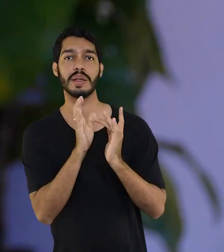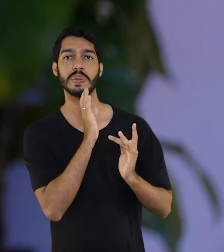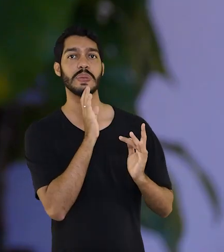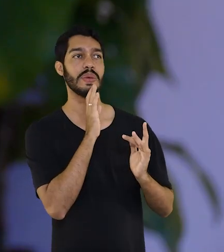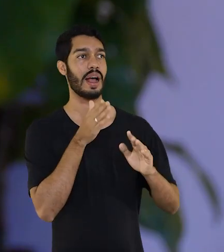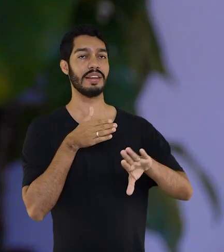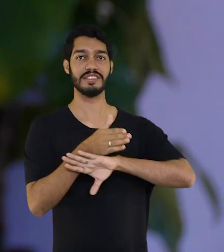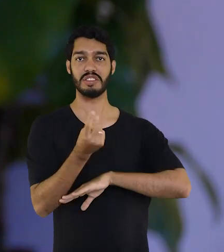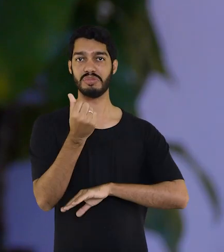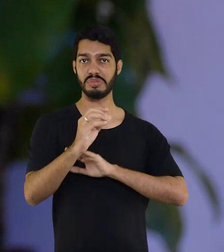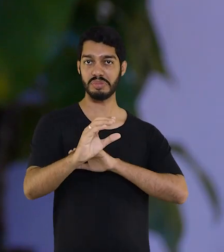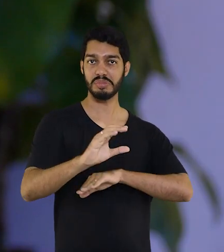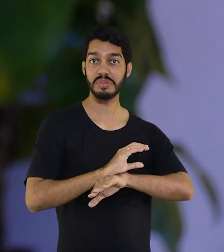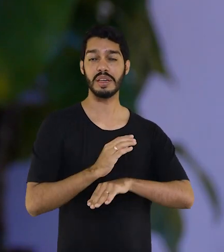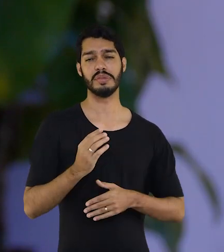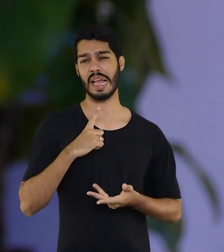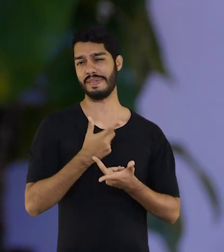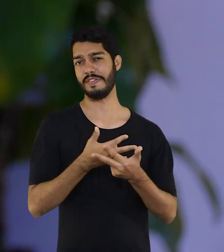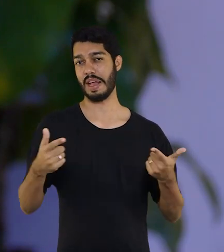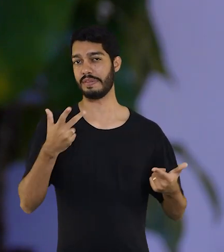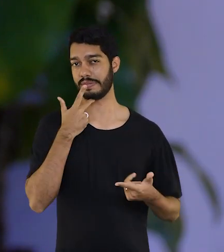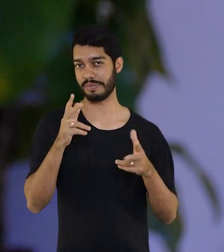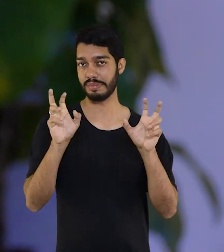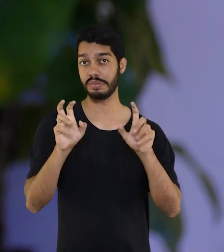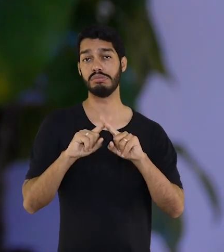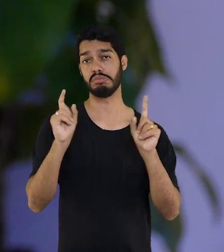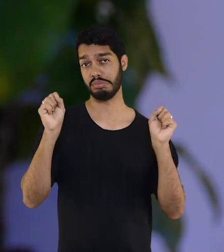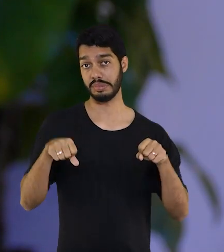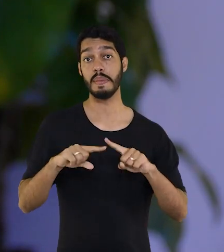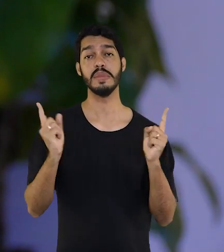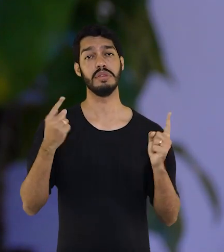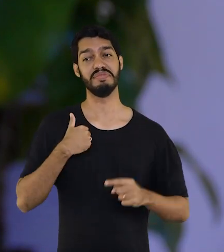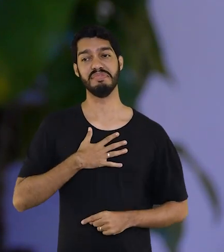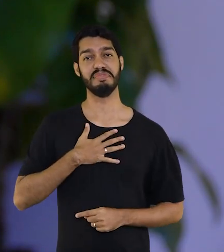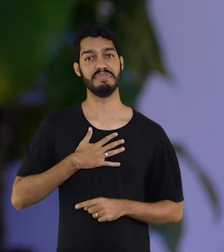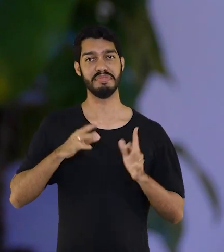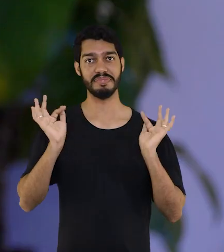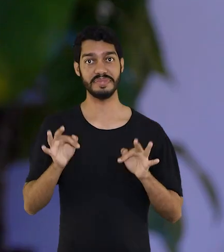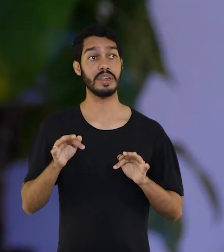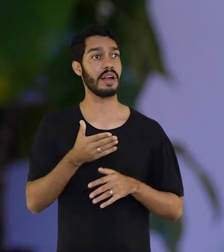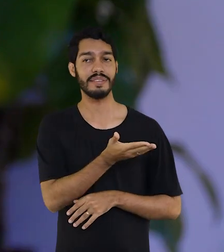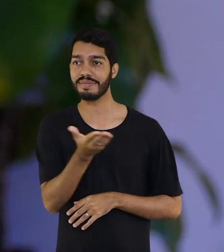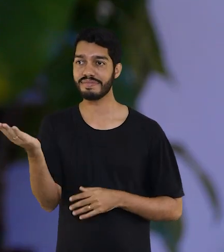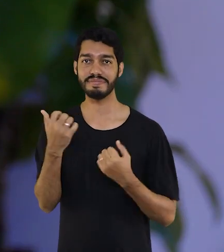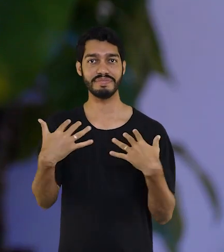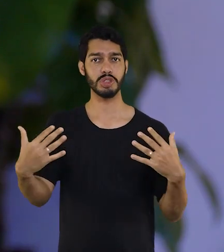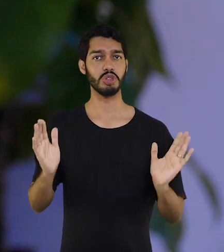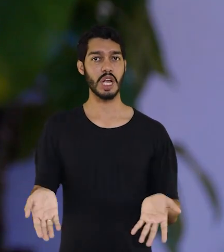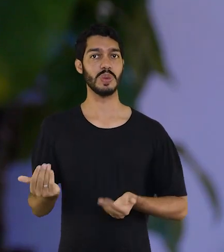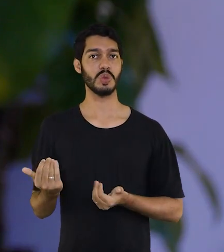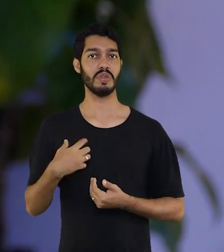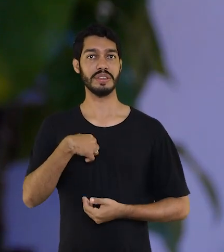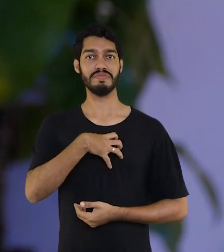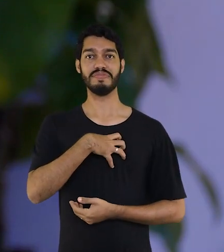acesso a capital. Então, acho que temos muitas coisas para falar aqui hoje, mas eu fiquei muito feliz de saber que no